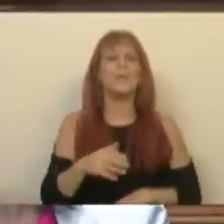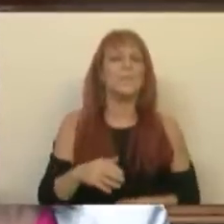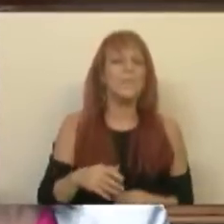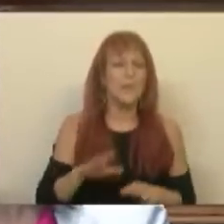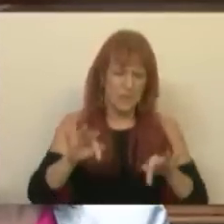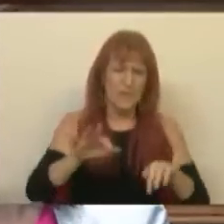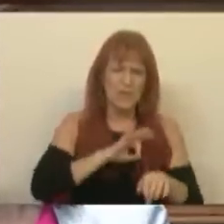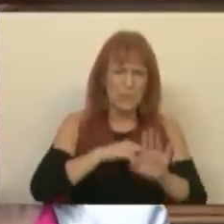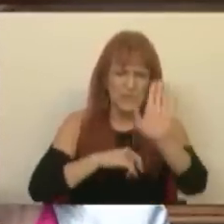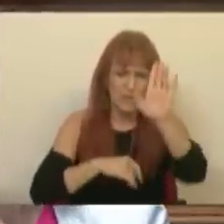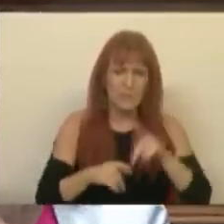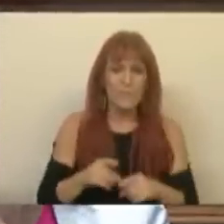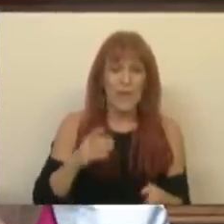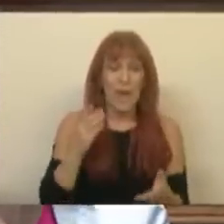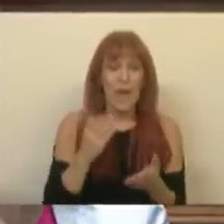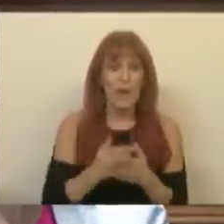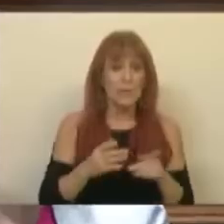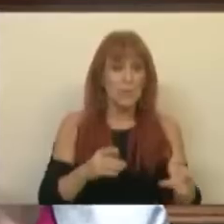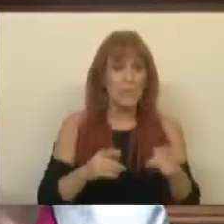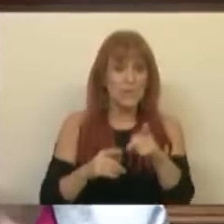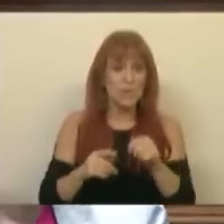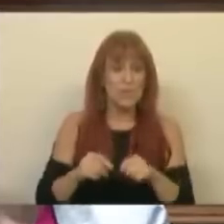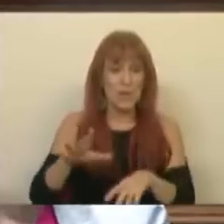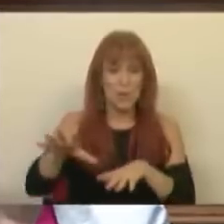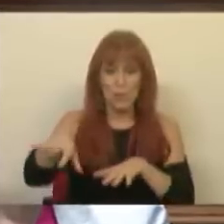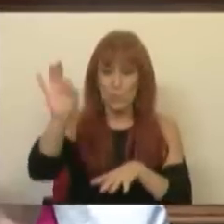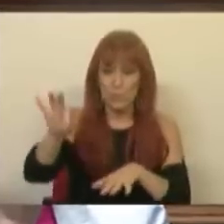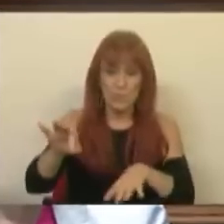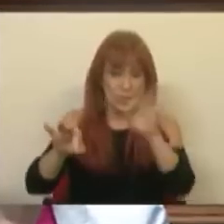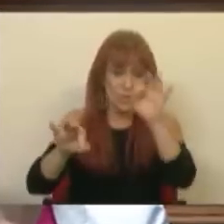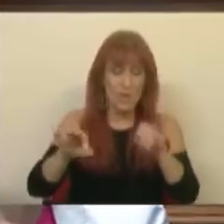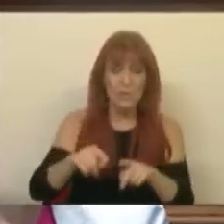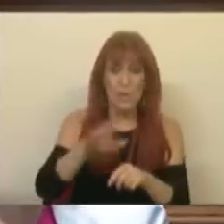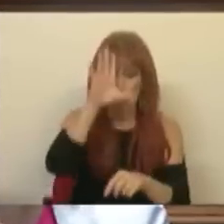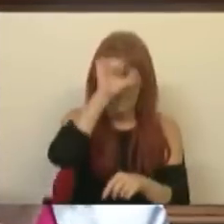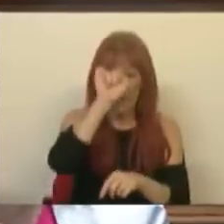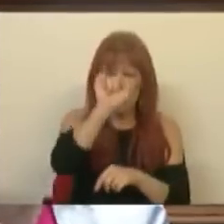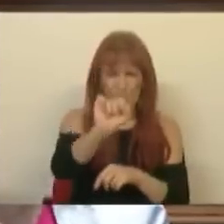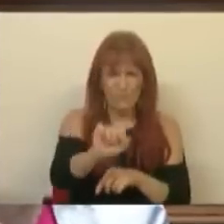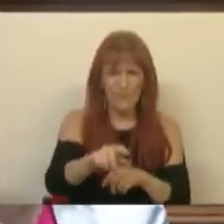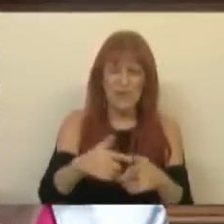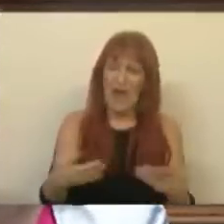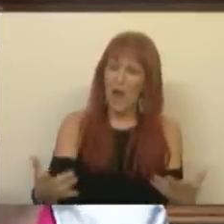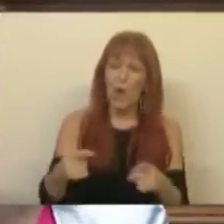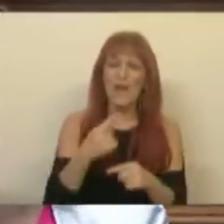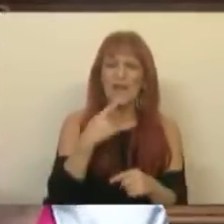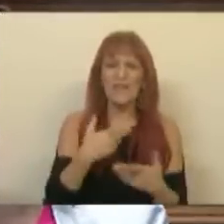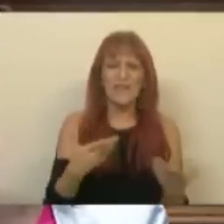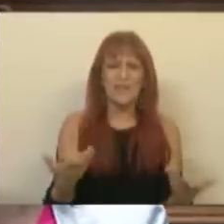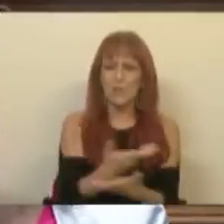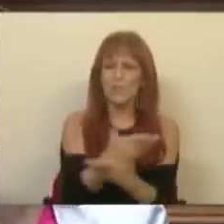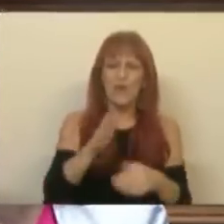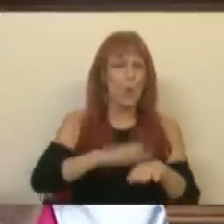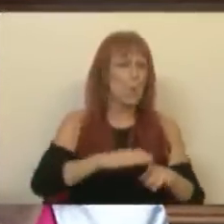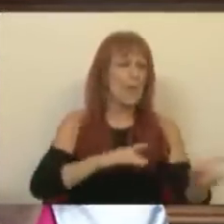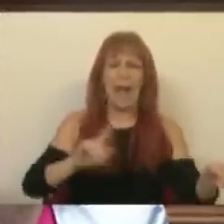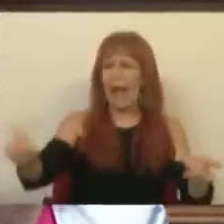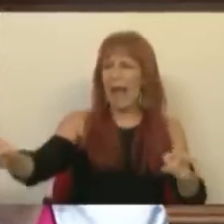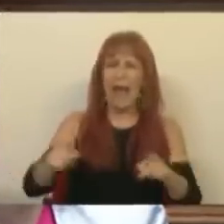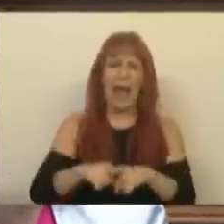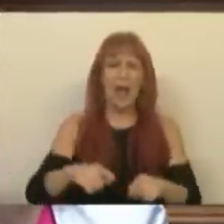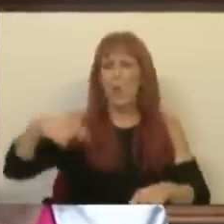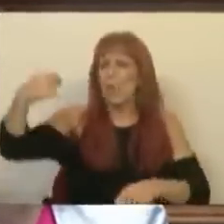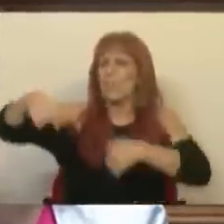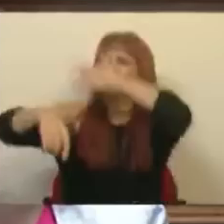Sr Presidente até pros erros de nomeação que faz no seu governo que era agora partilhar as culpas como